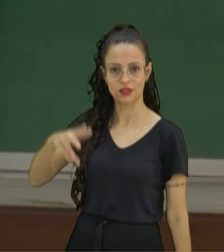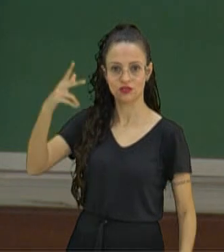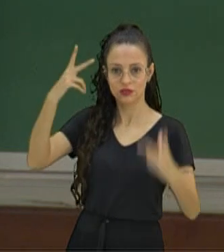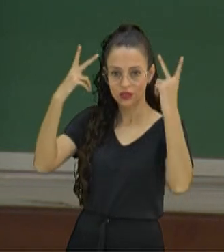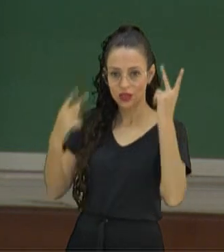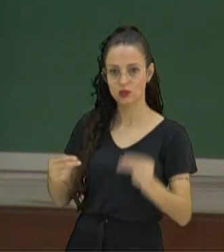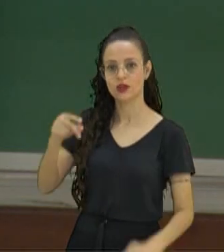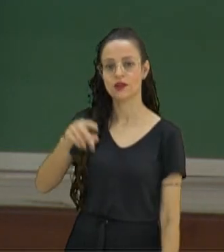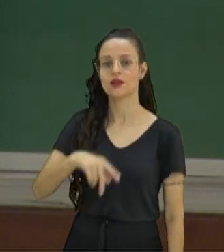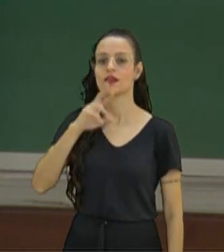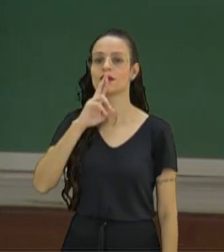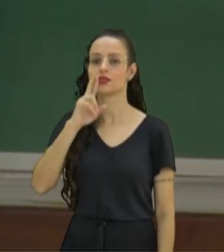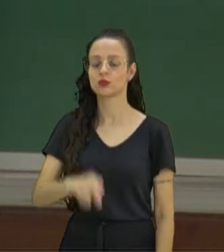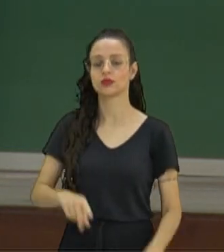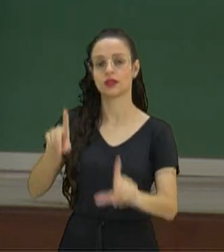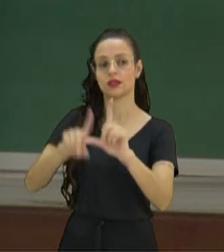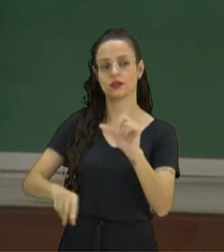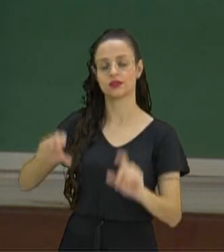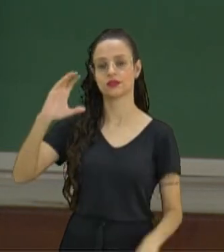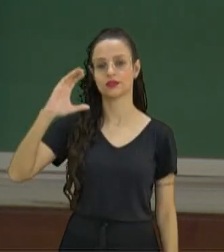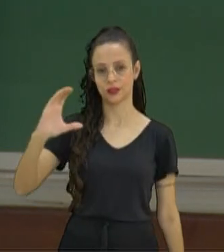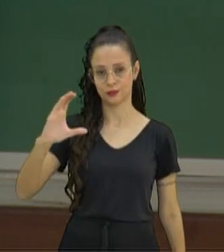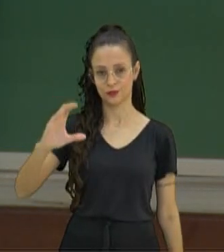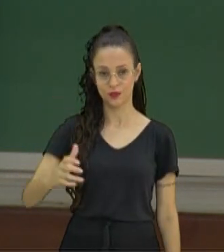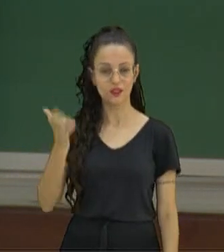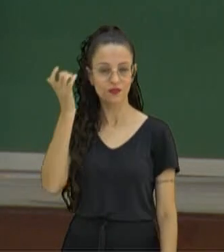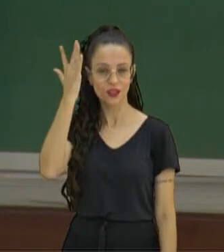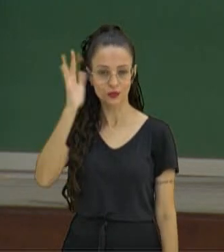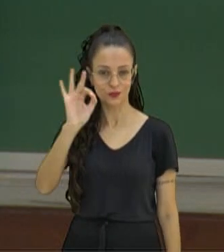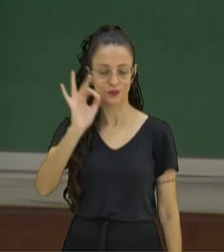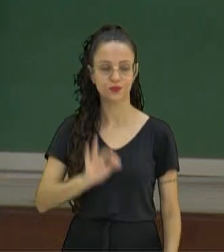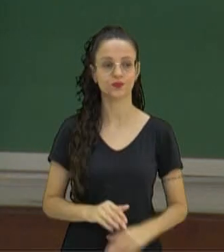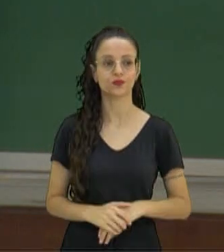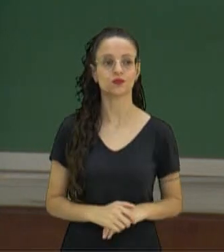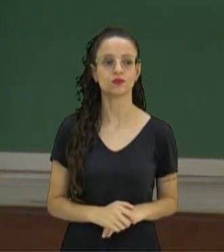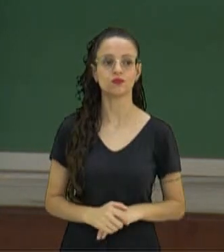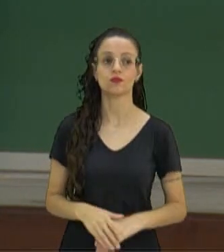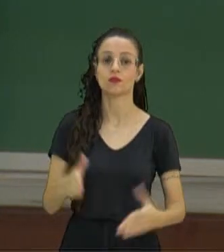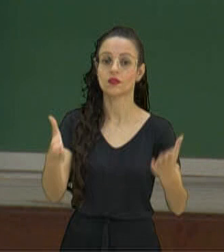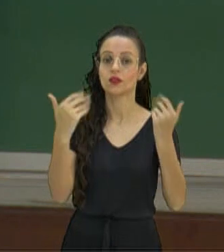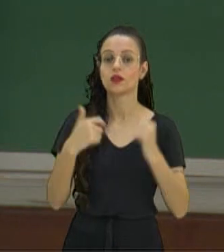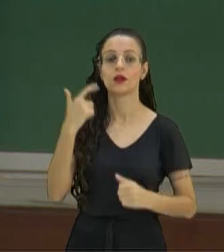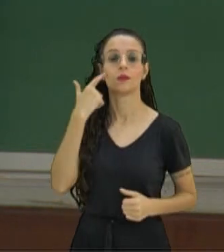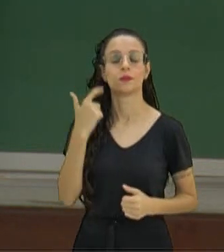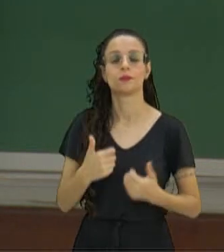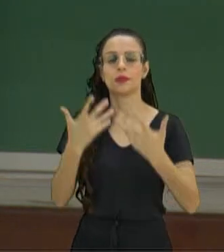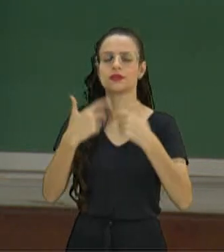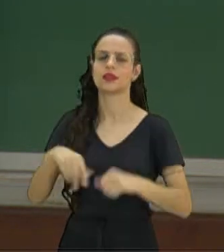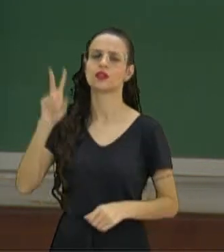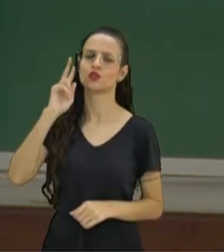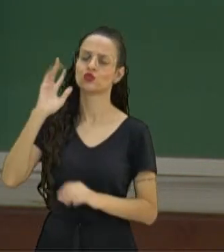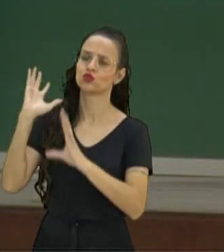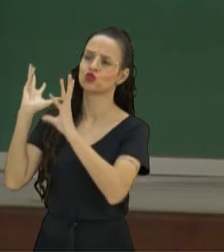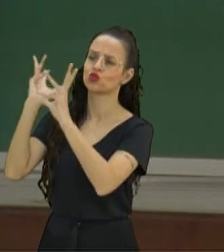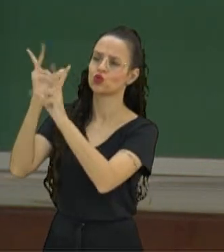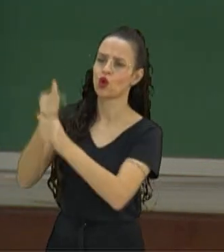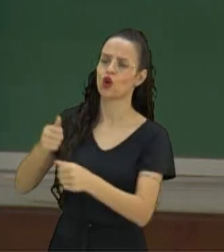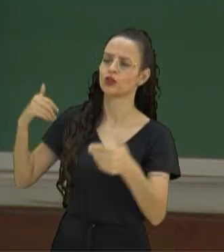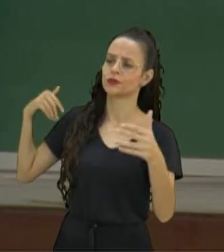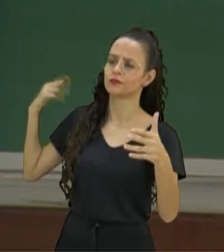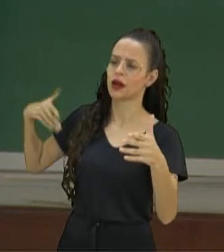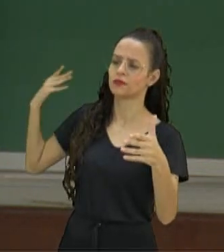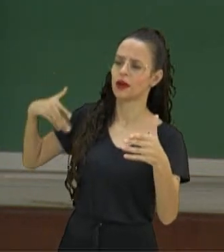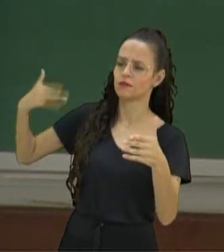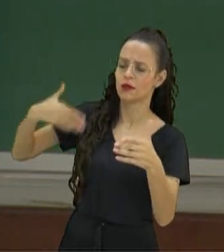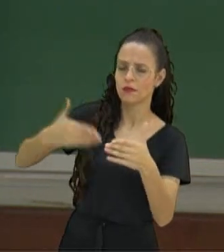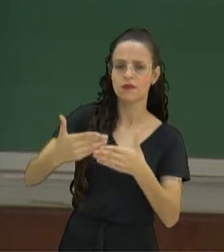era a letra C, para quem respondeu ali, fácil, né, pessoal? E vamos pensar agora no histórico. Como aconteceu? O